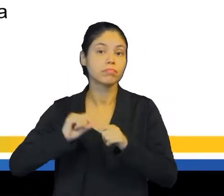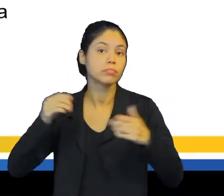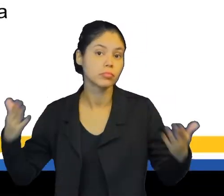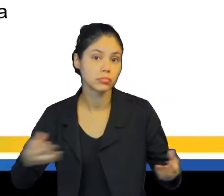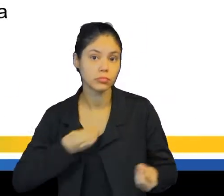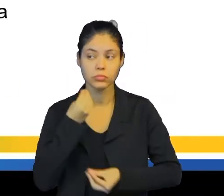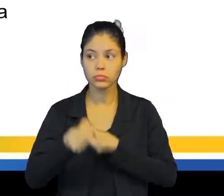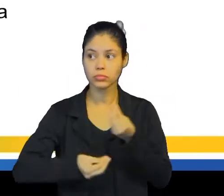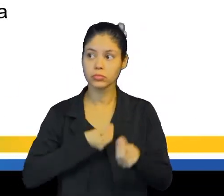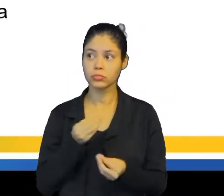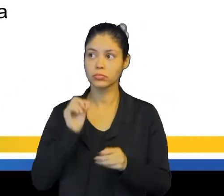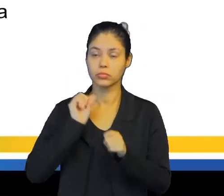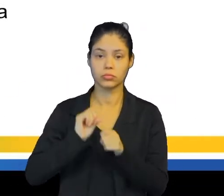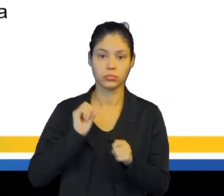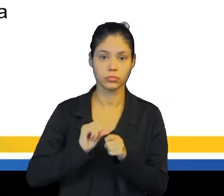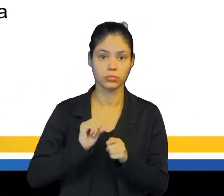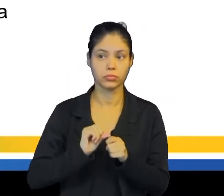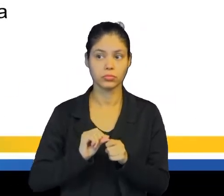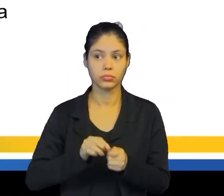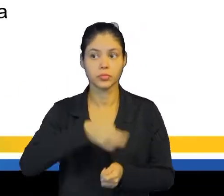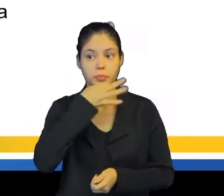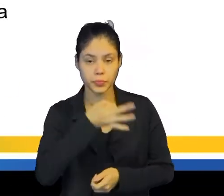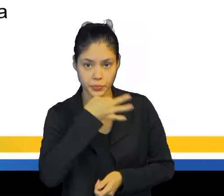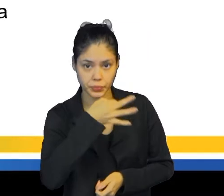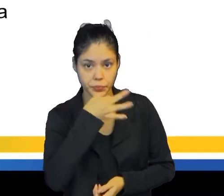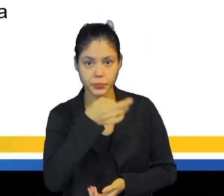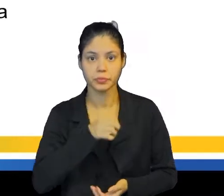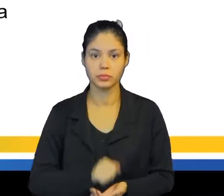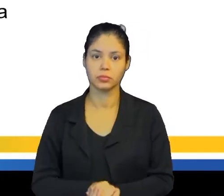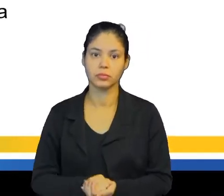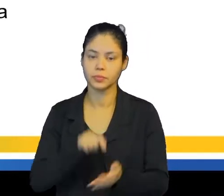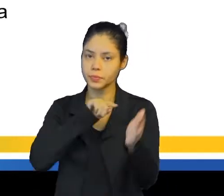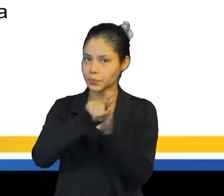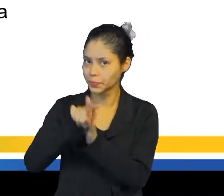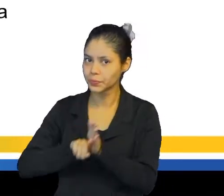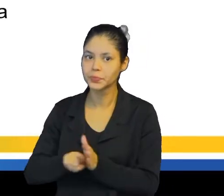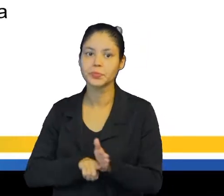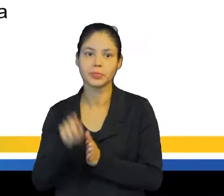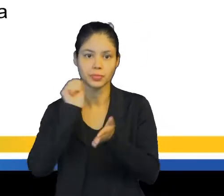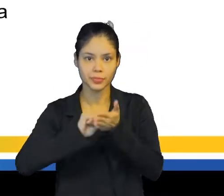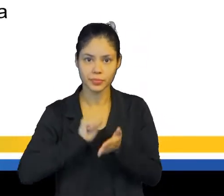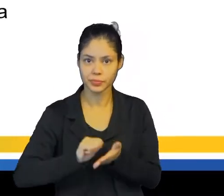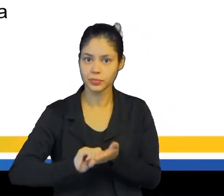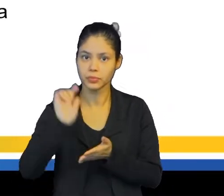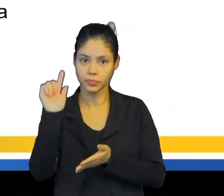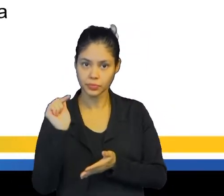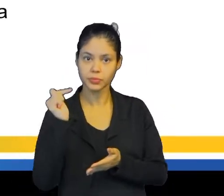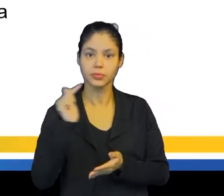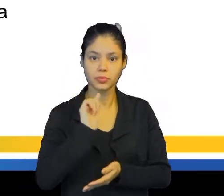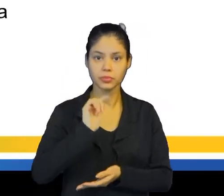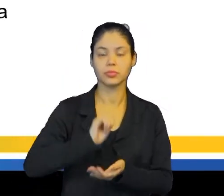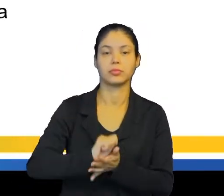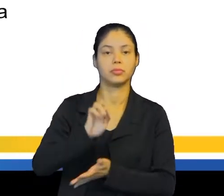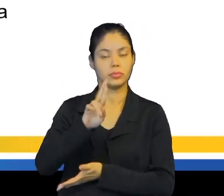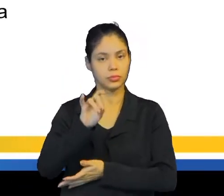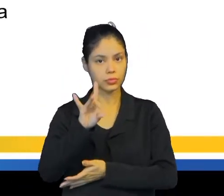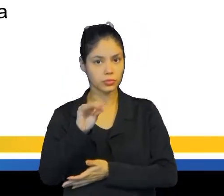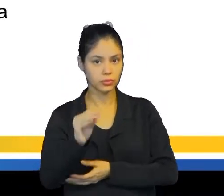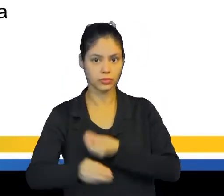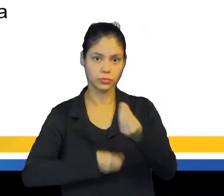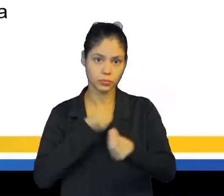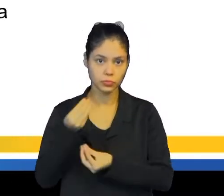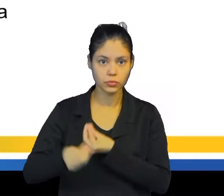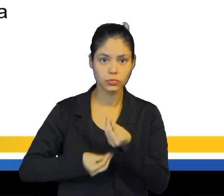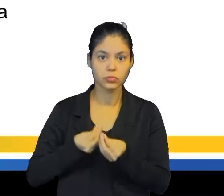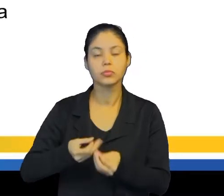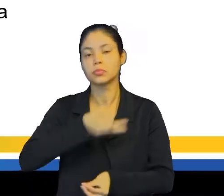Então, como fazer aí um artigo de opinião, né? Pesquisar a escrita de outros atores para saber como estes